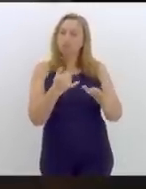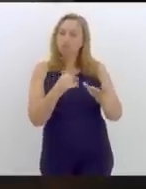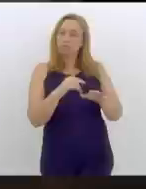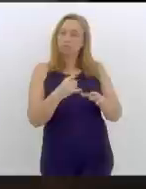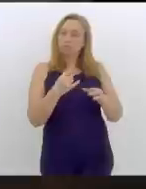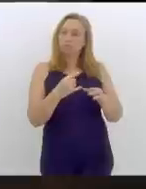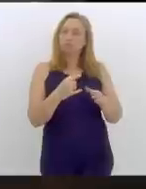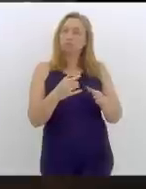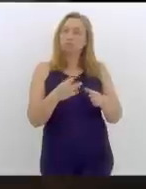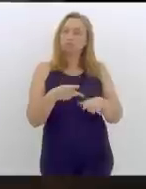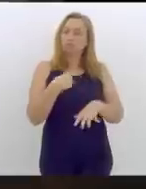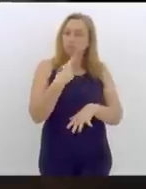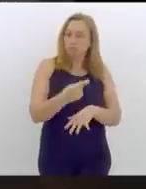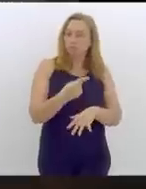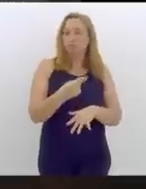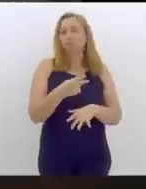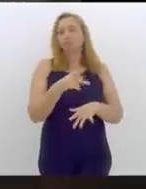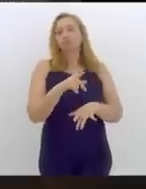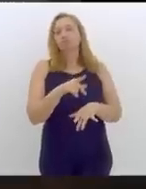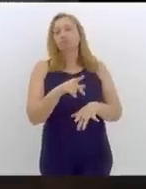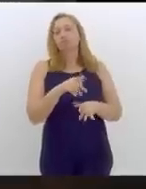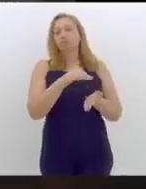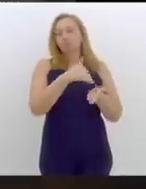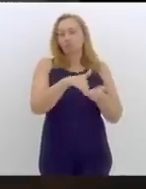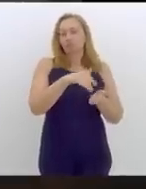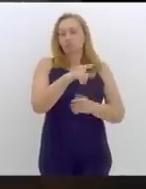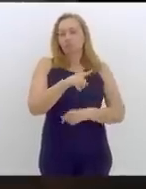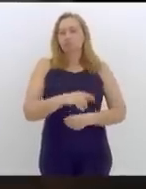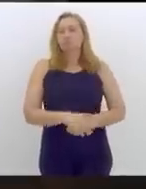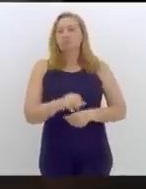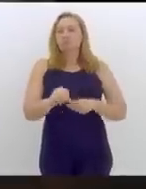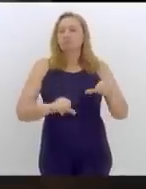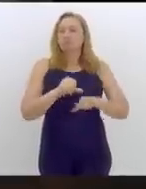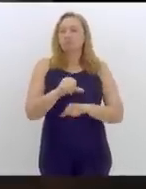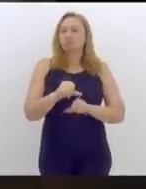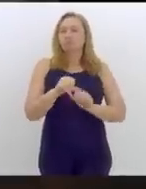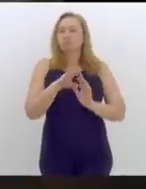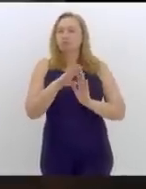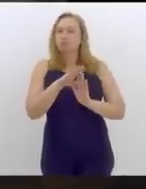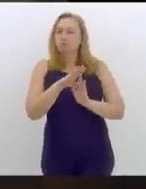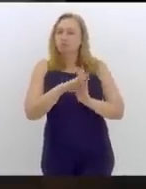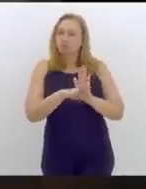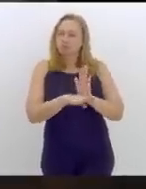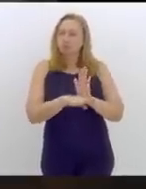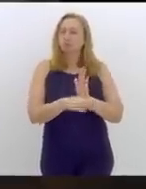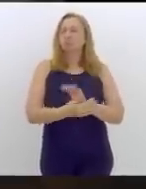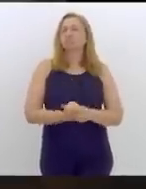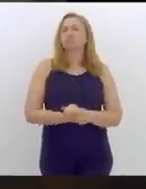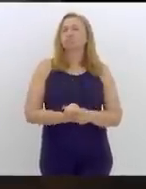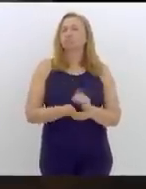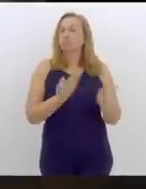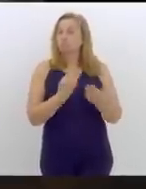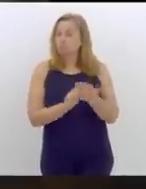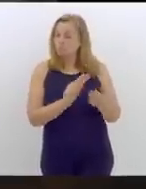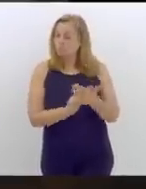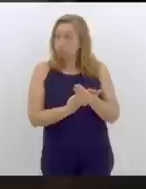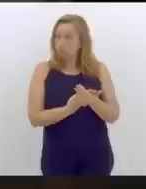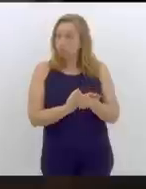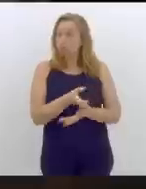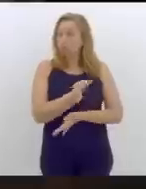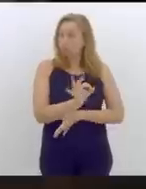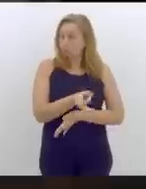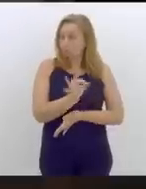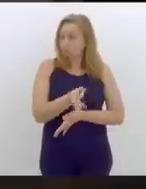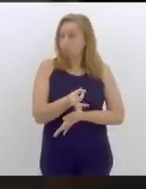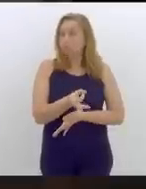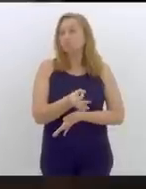ele com relação ao que a mudança da escala estudo Com certeza